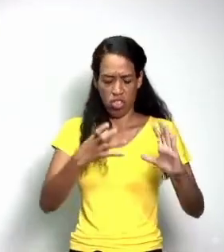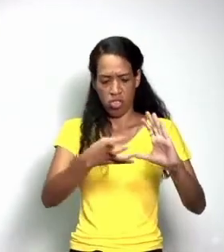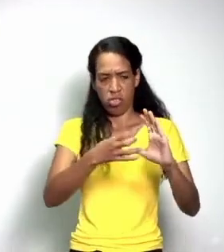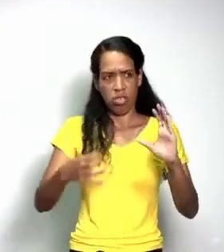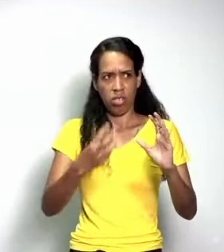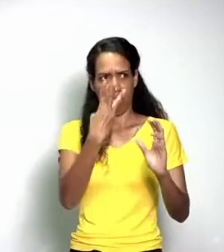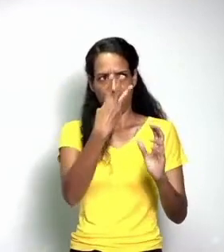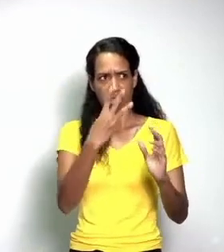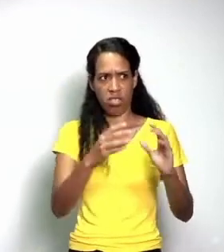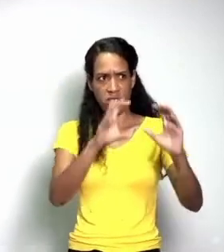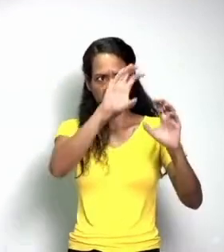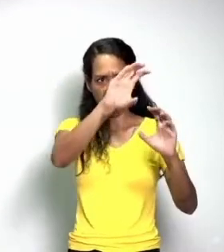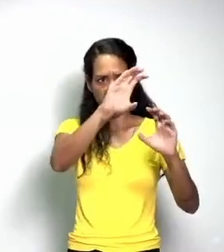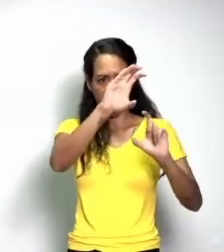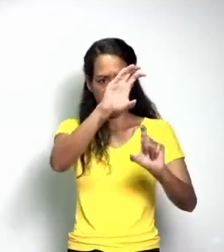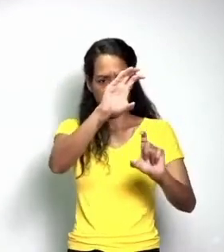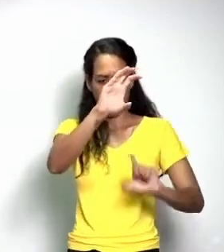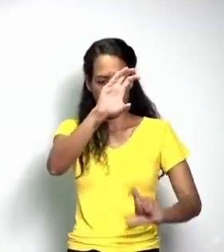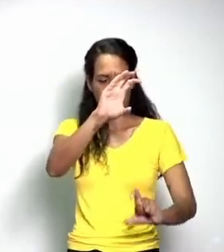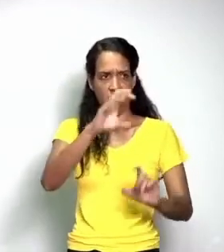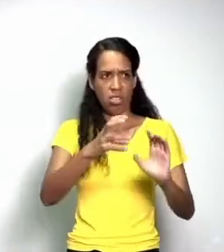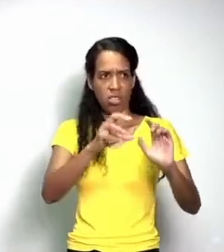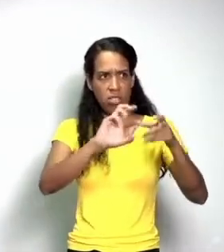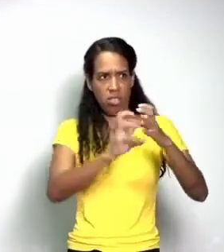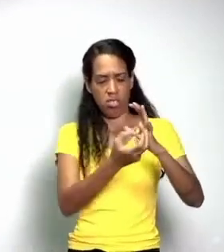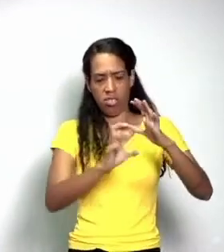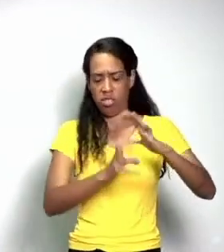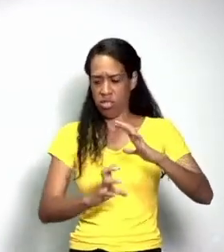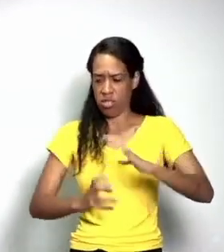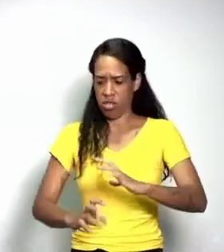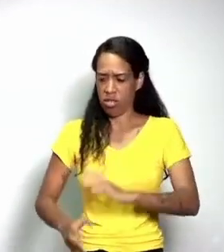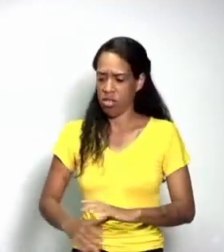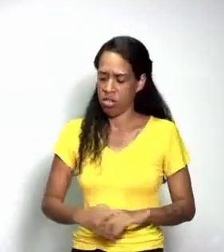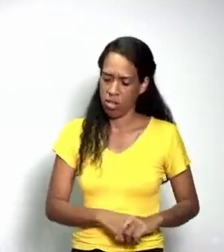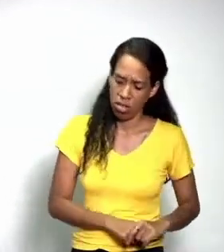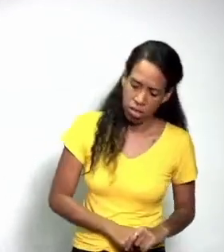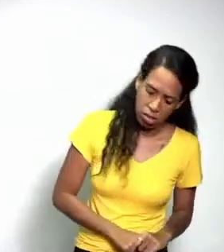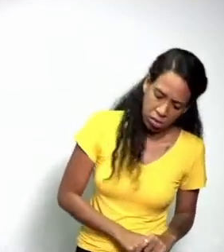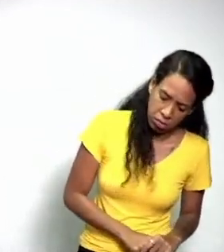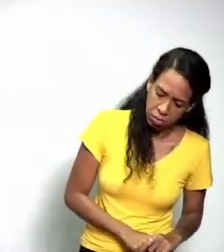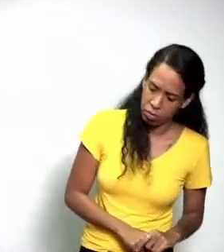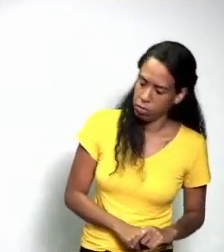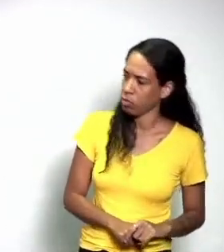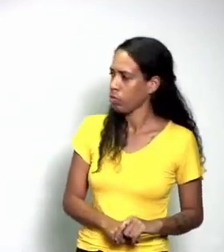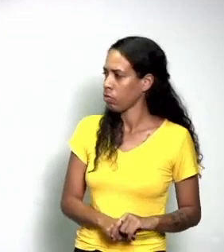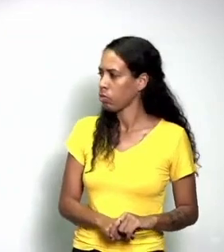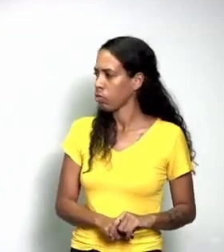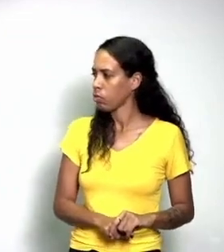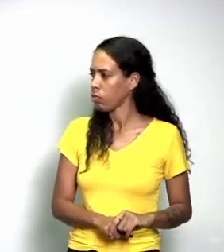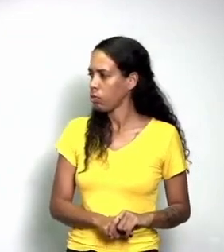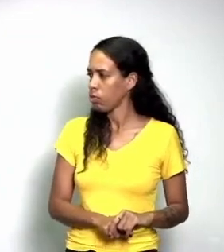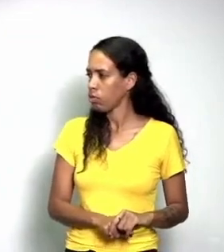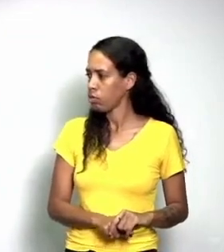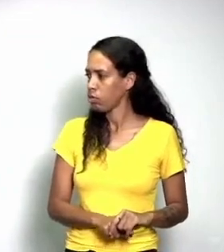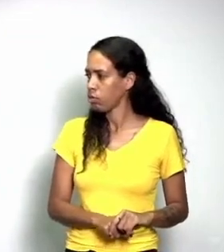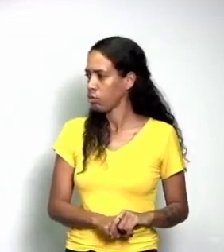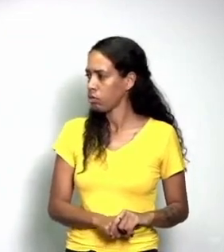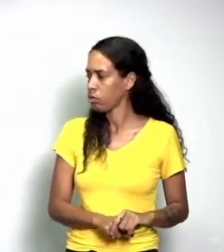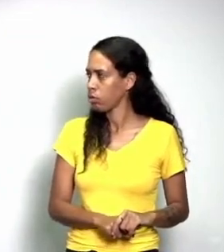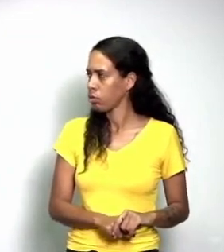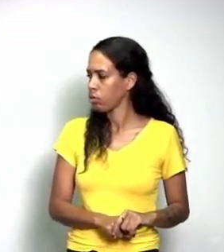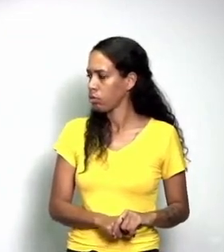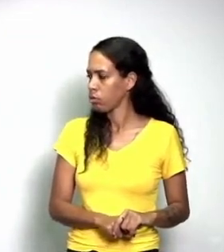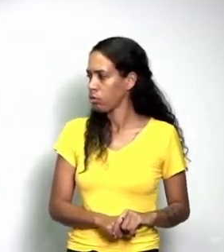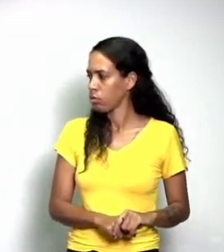Por fim, o tripé, né? A gente tem um tripé aqui que ele é um pino ajustável, então a gente desmontaria guardando ele inteiro.